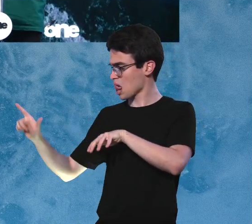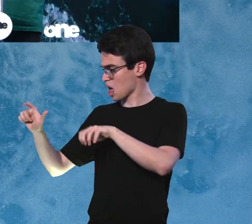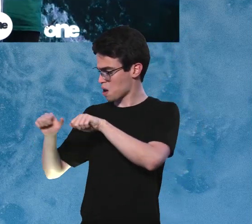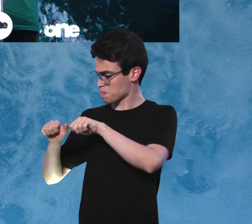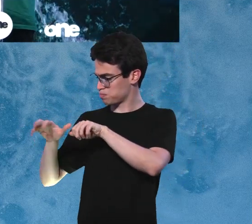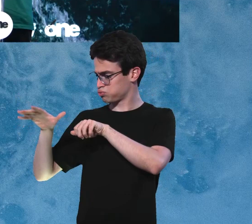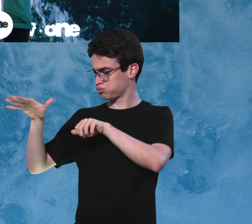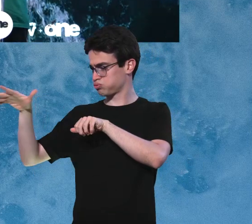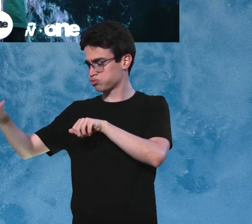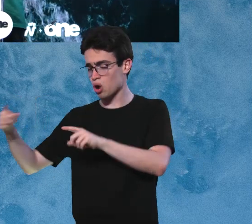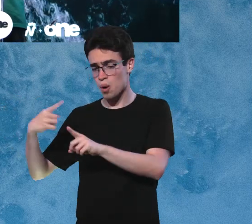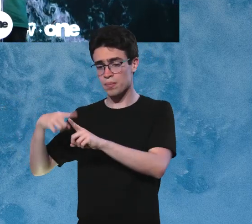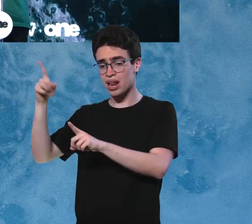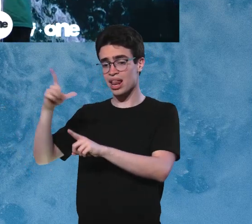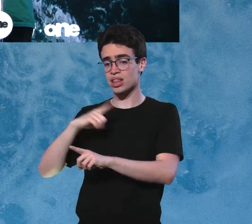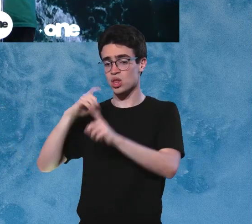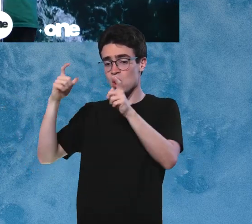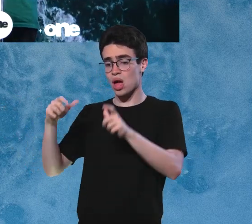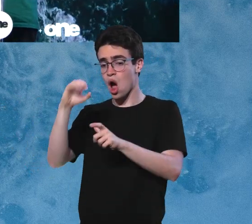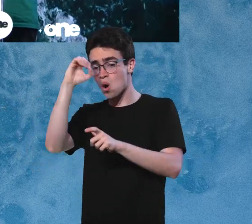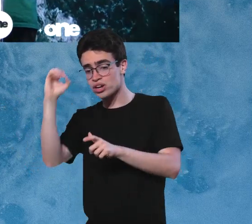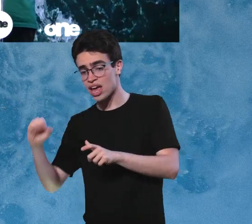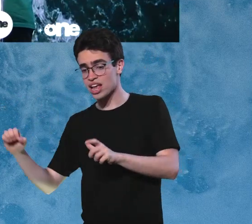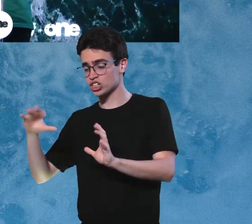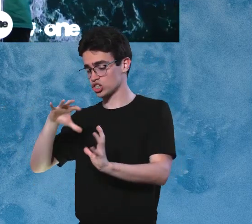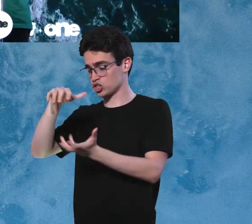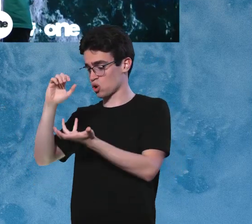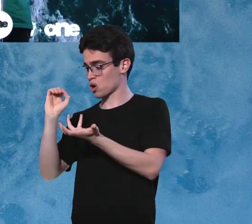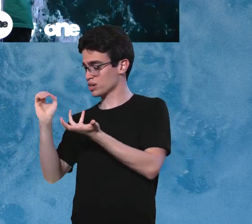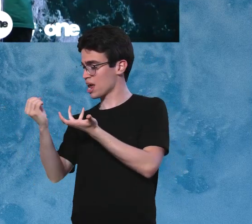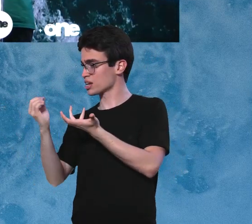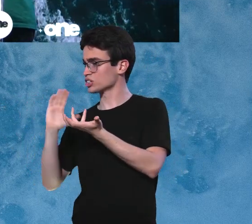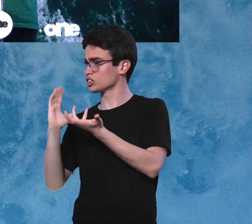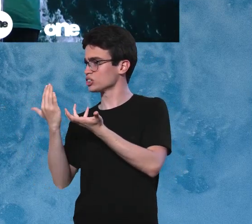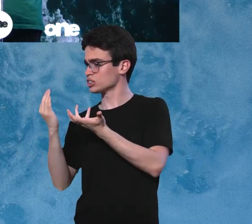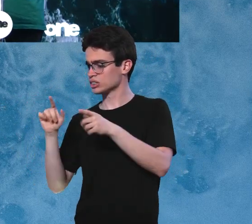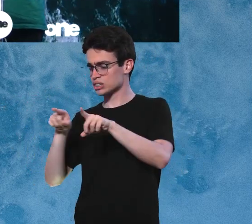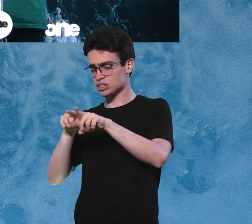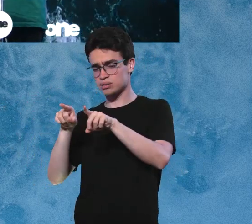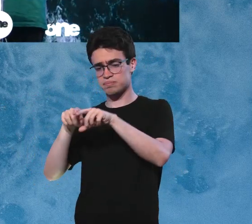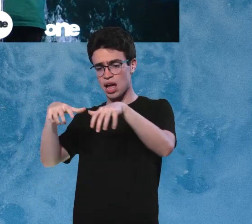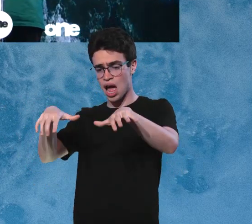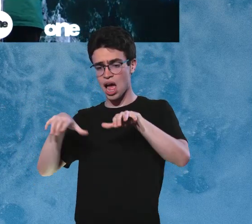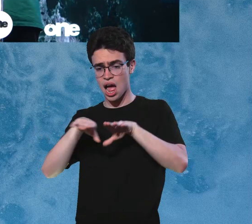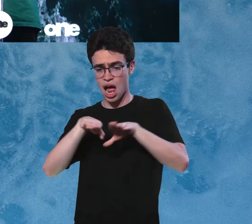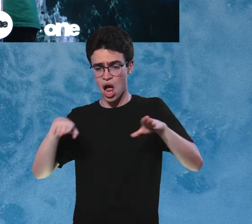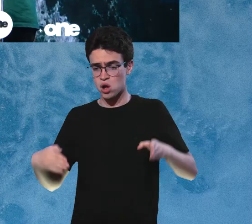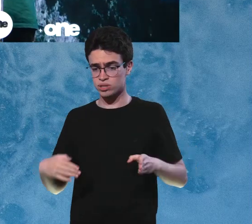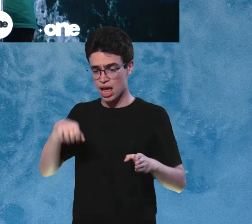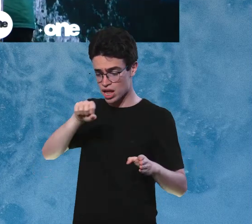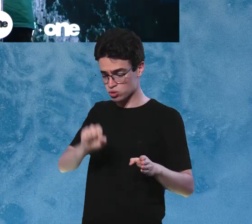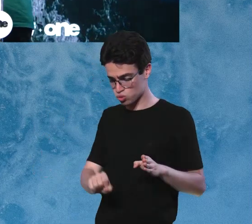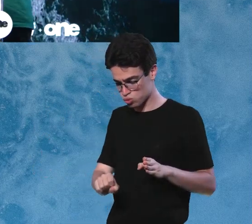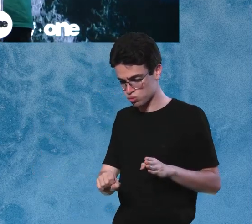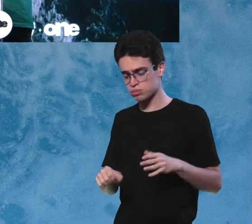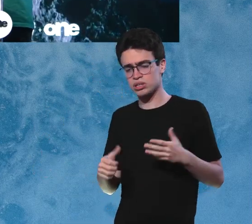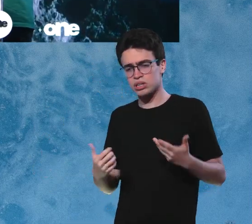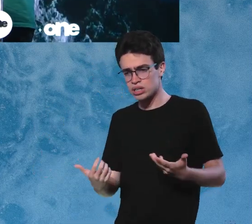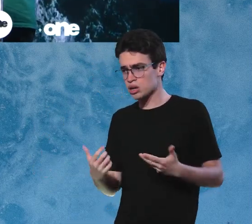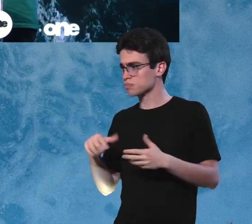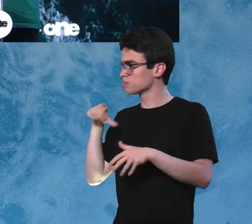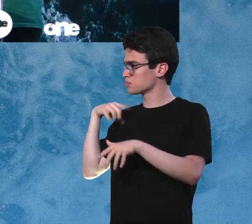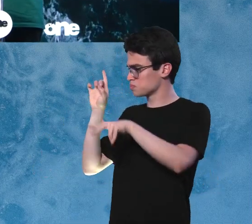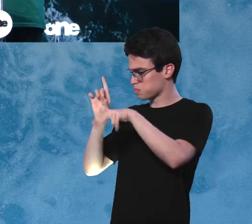voltado para o oriente. A água descia de debaixo do lado sul do templo ao sul do altar. Ele então me levou para fora, pela